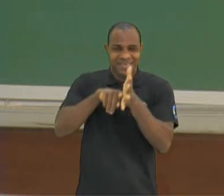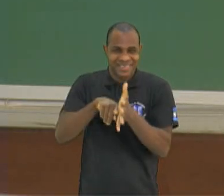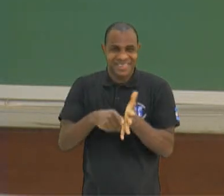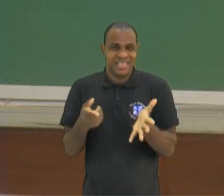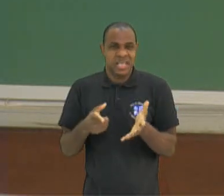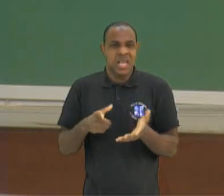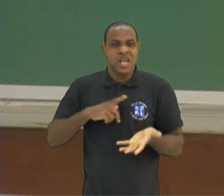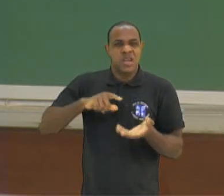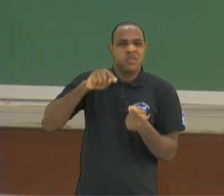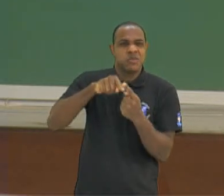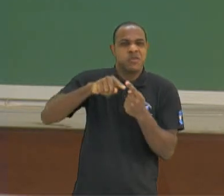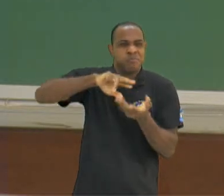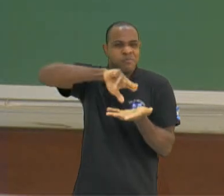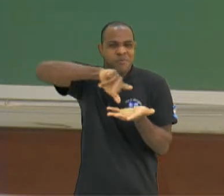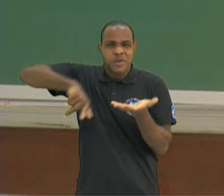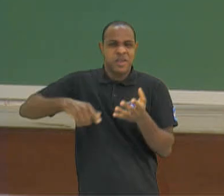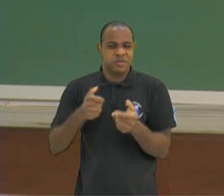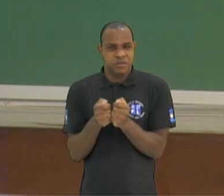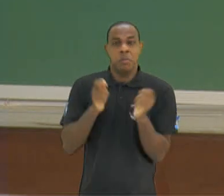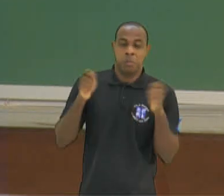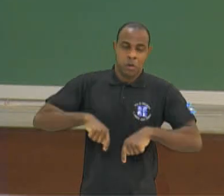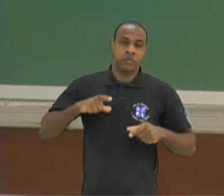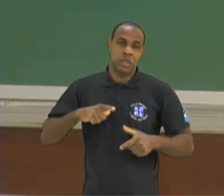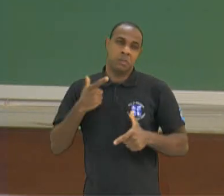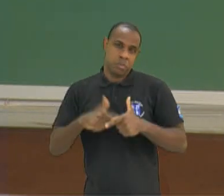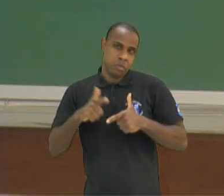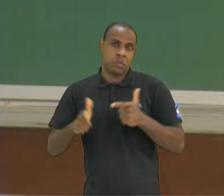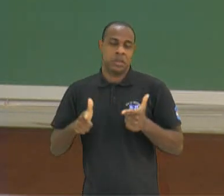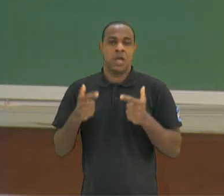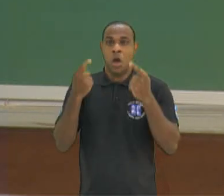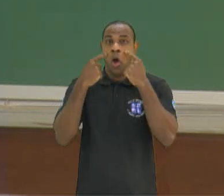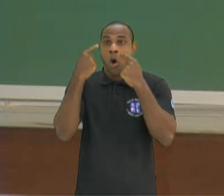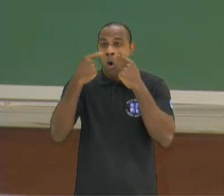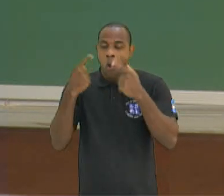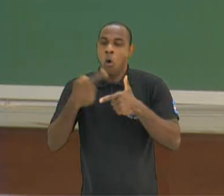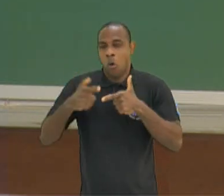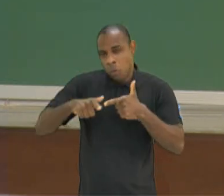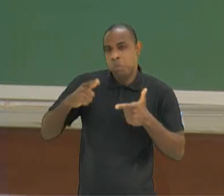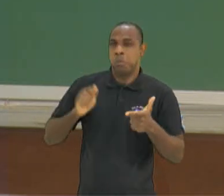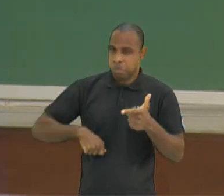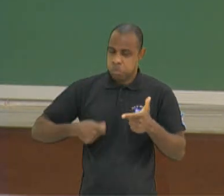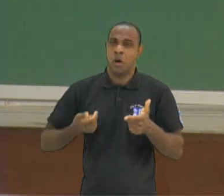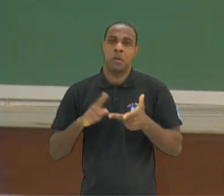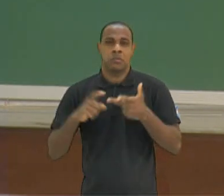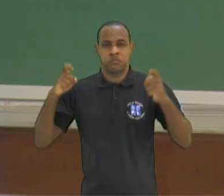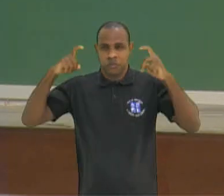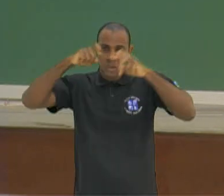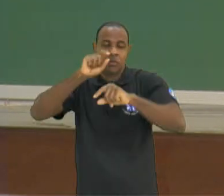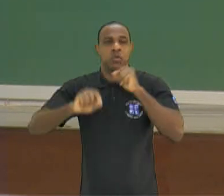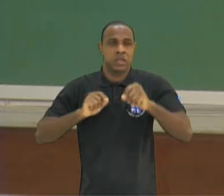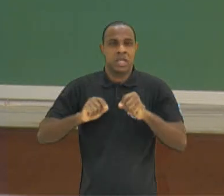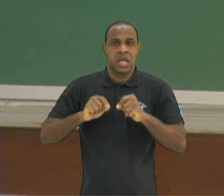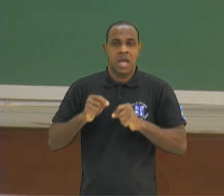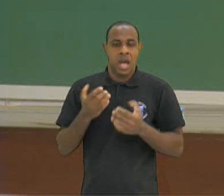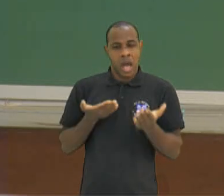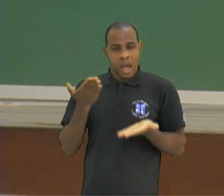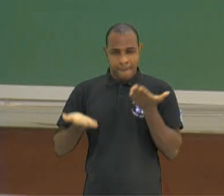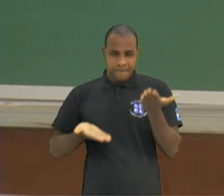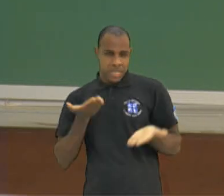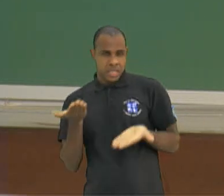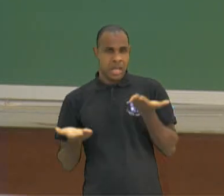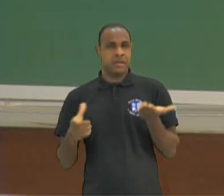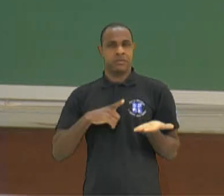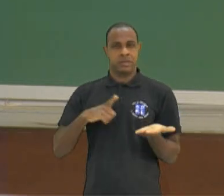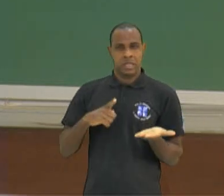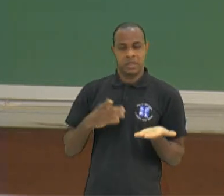tipos de videogames podem prejudicar a coordenação dos olhos, podem dificultar as habilidades de solução de